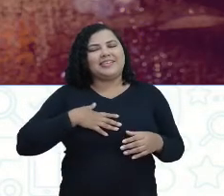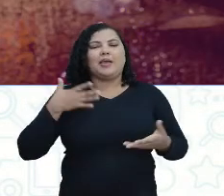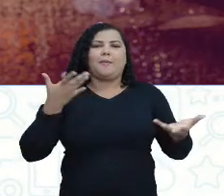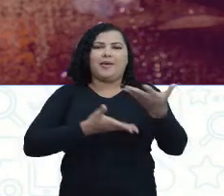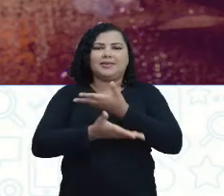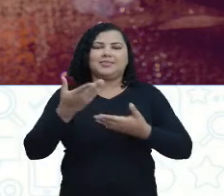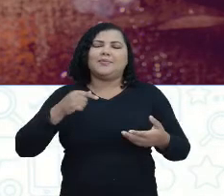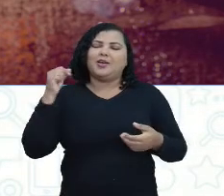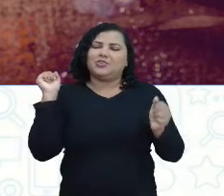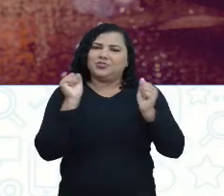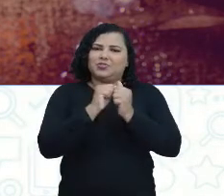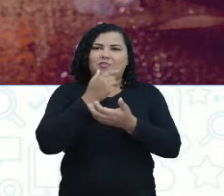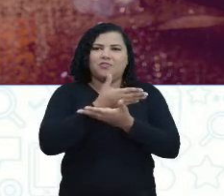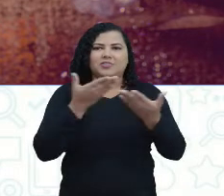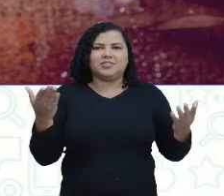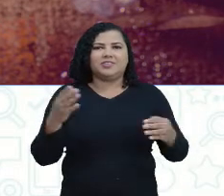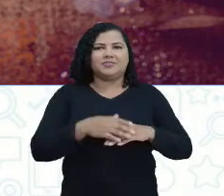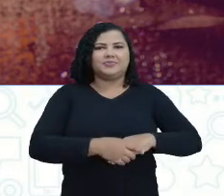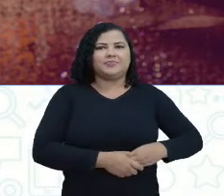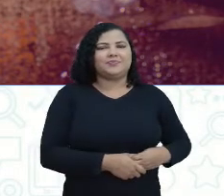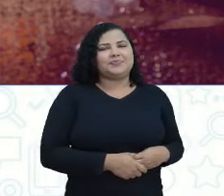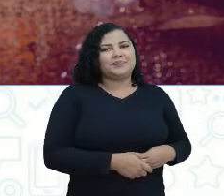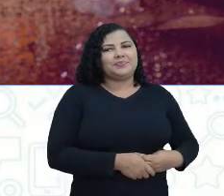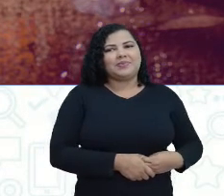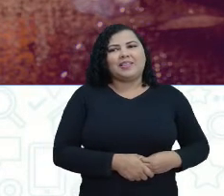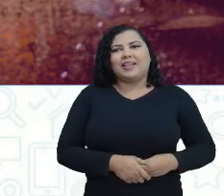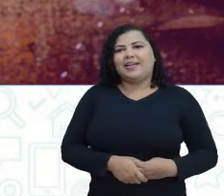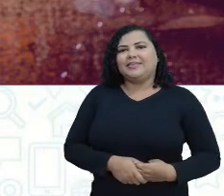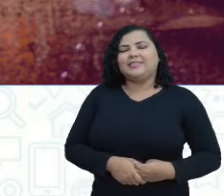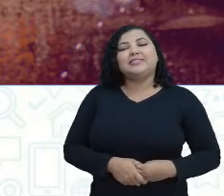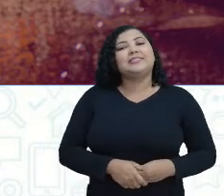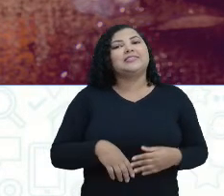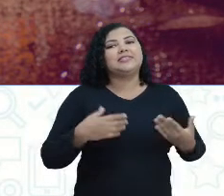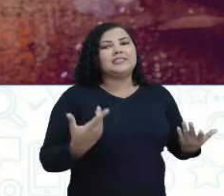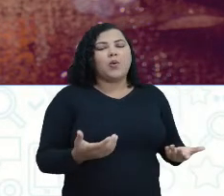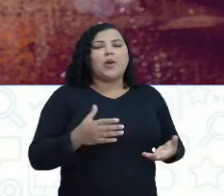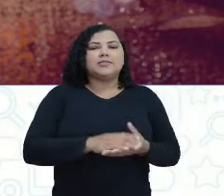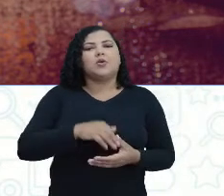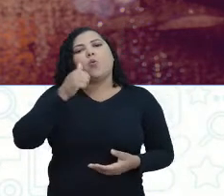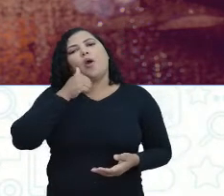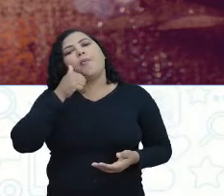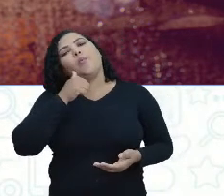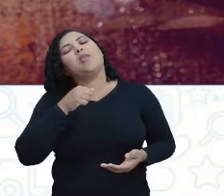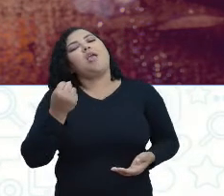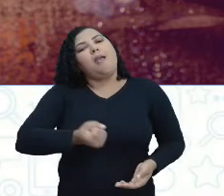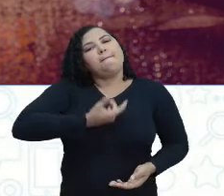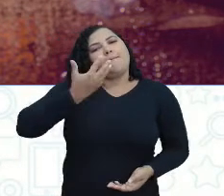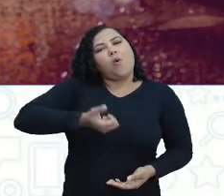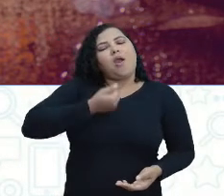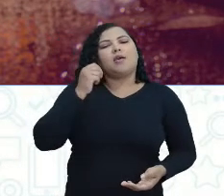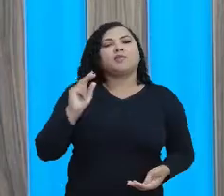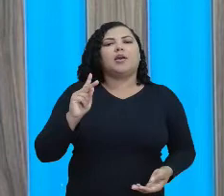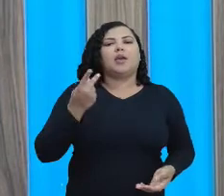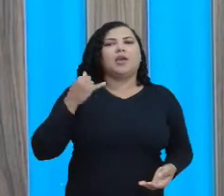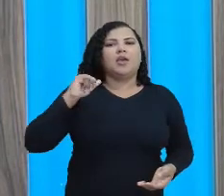vocês, trazendo esse excerto de Hilda Rist, que é uma poeta brasileira